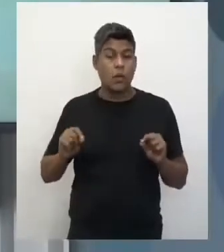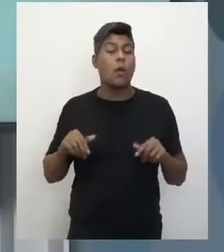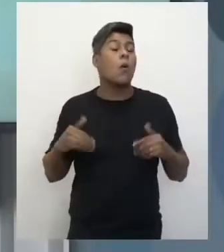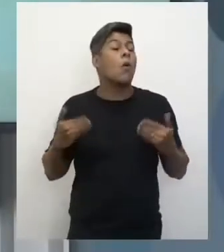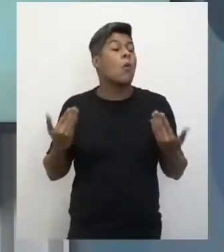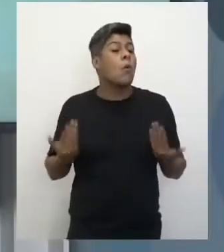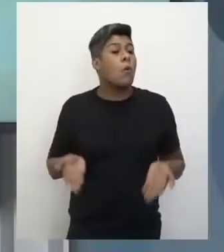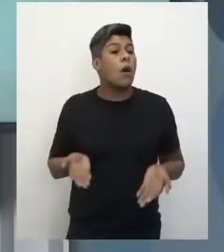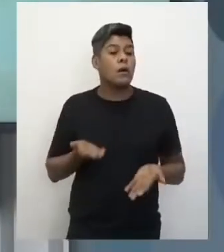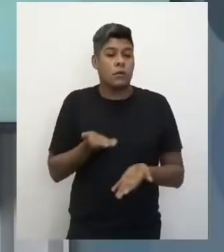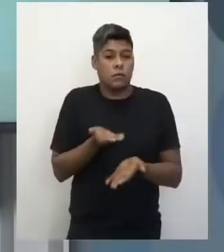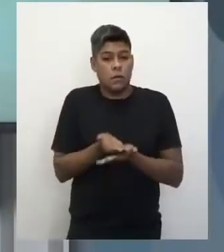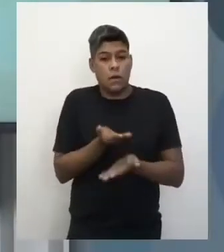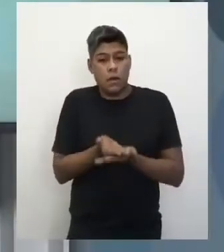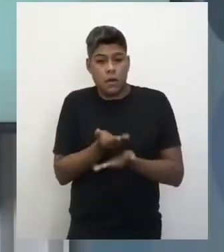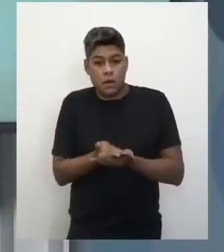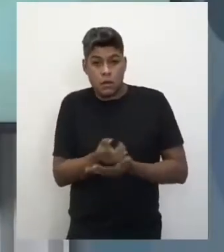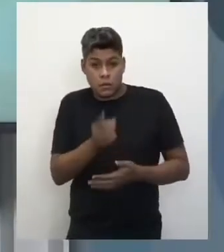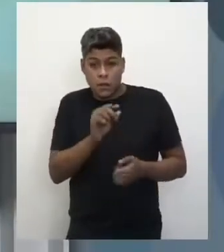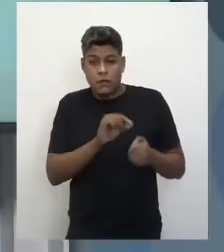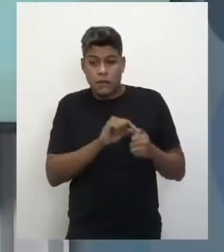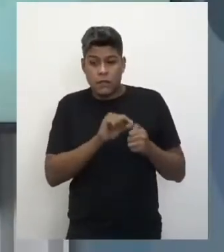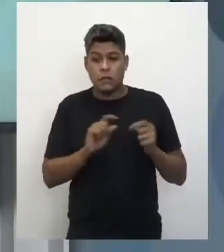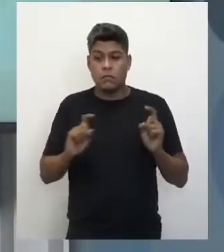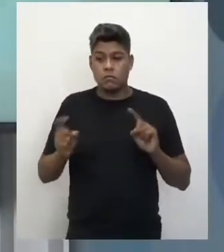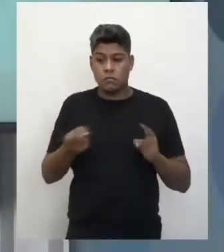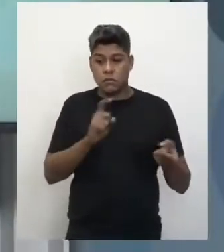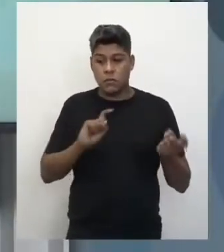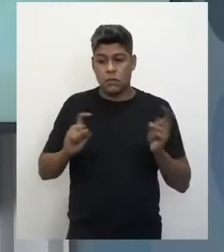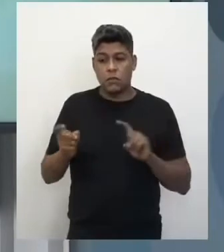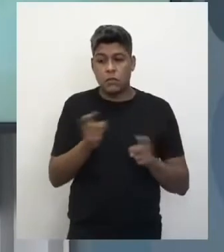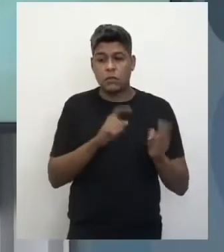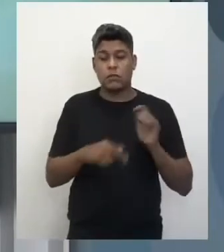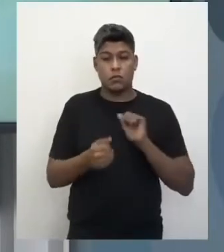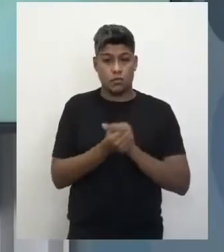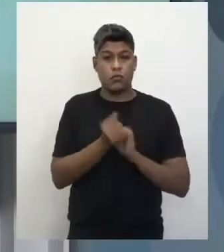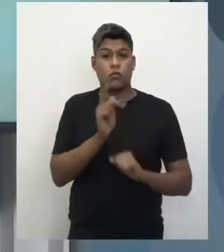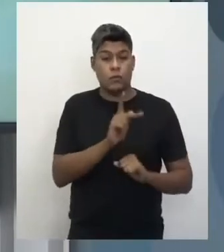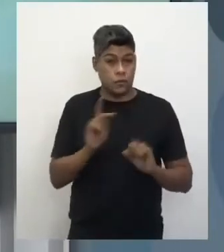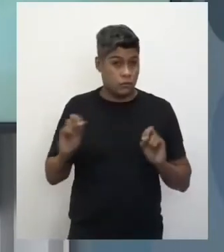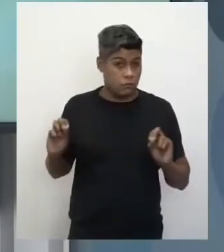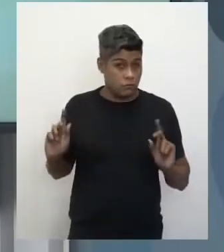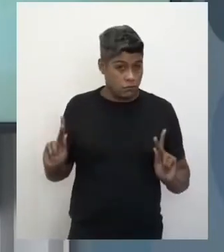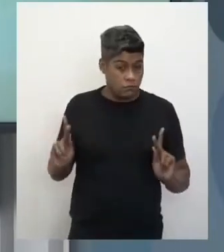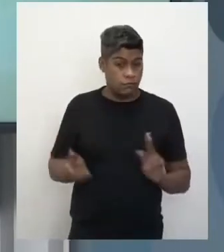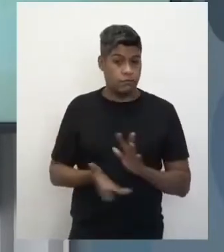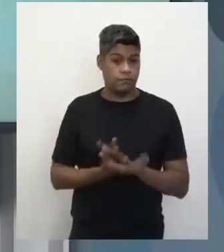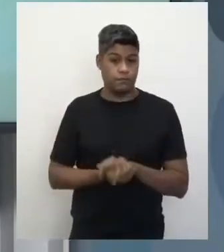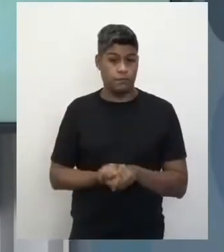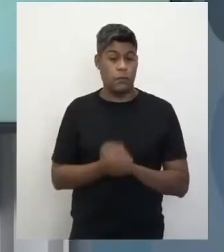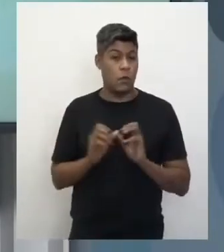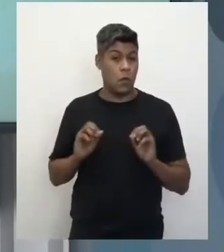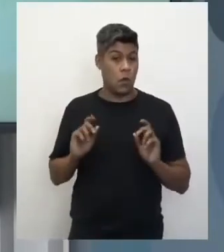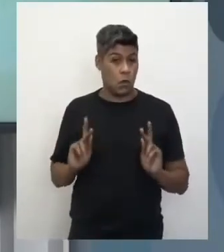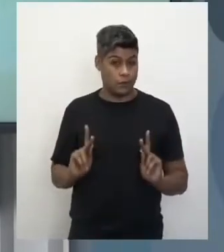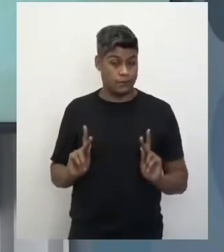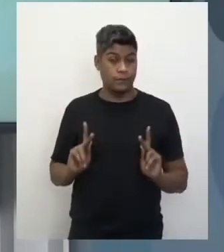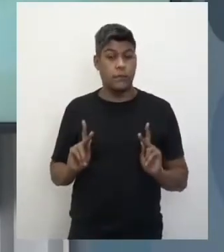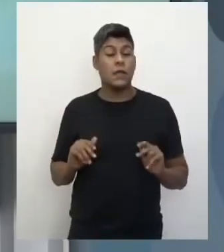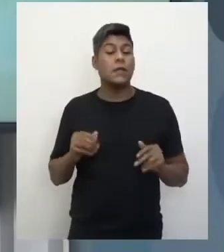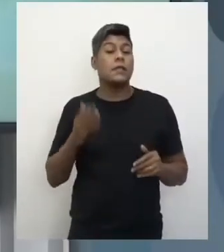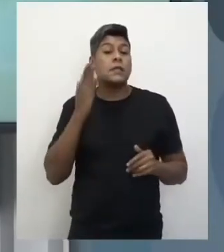foi dada essa aula, até para quando você for fazer as discussões lá com o seu professor, tá bom? Muito bem, aí eu quero saber